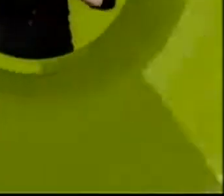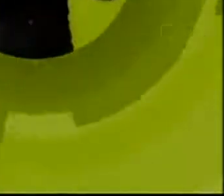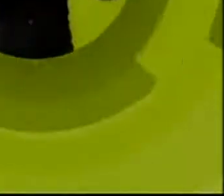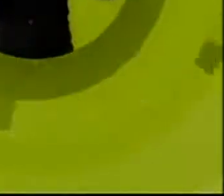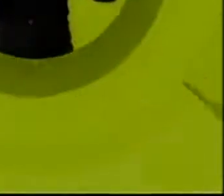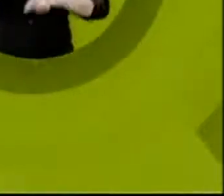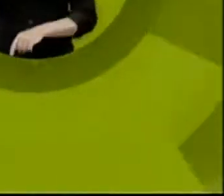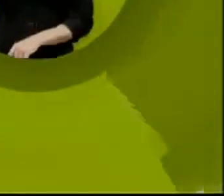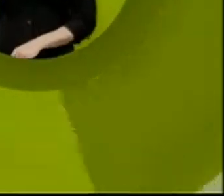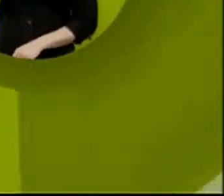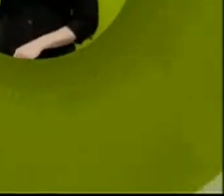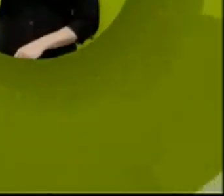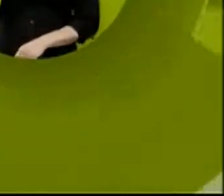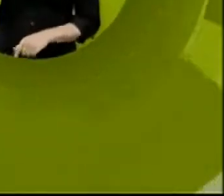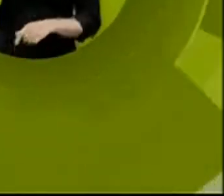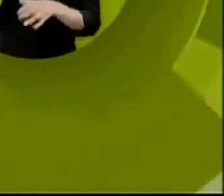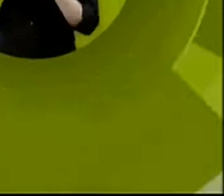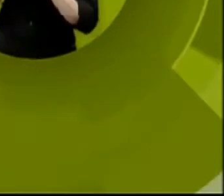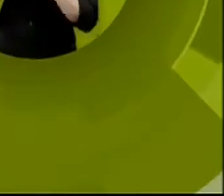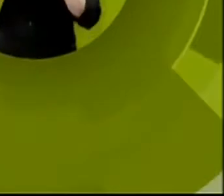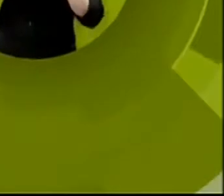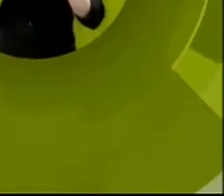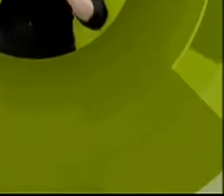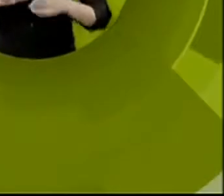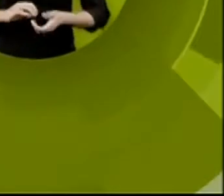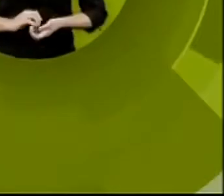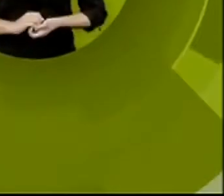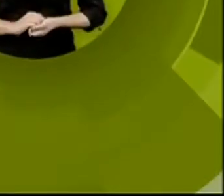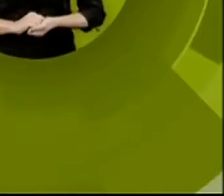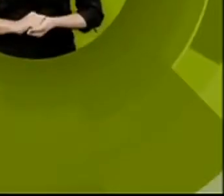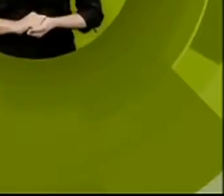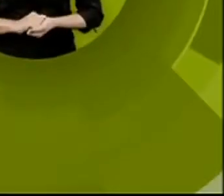O programa a seguir é livre para todos os públicos.